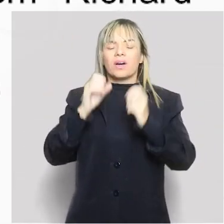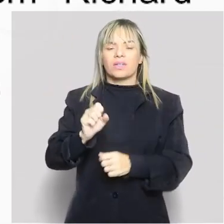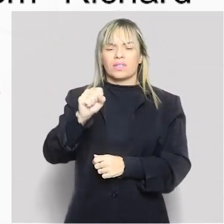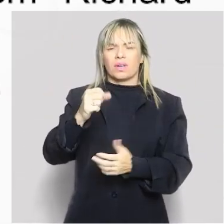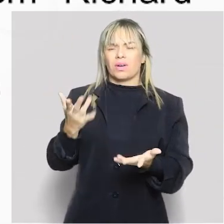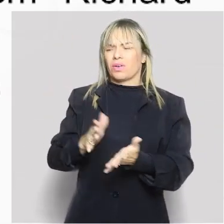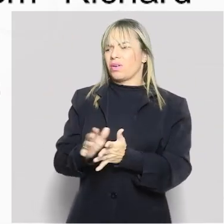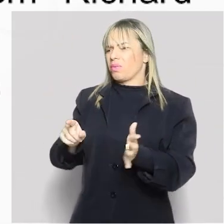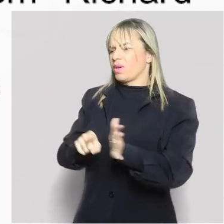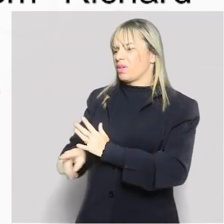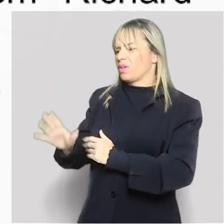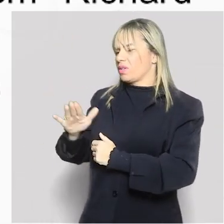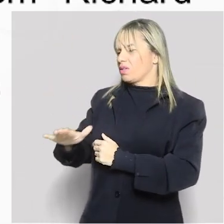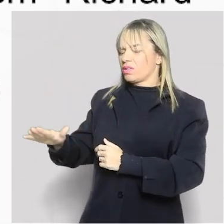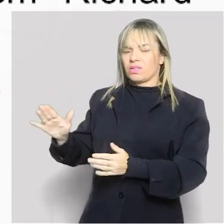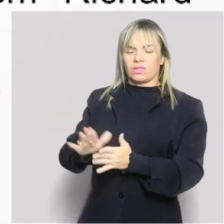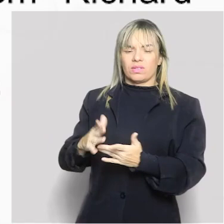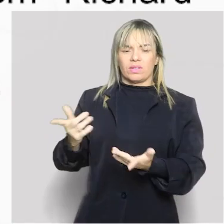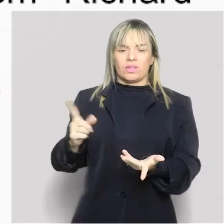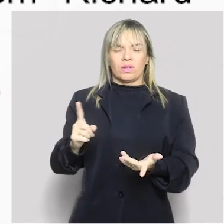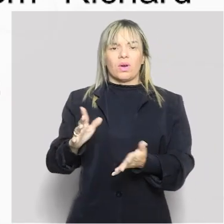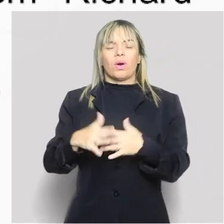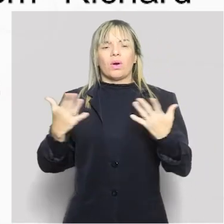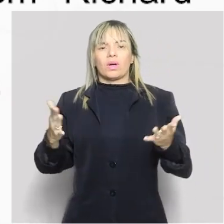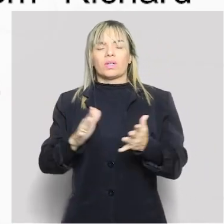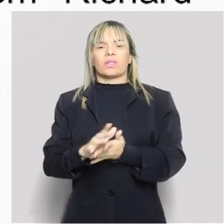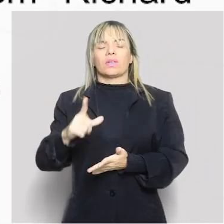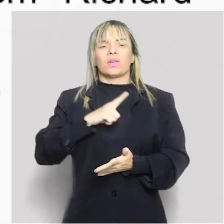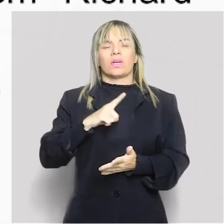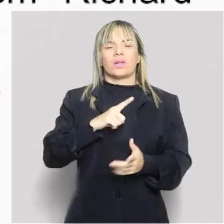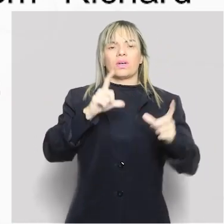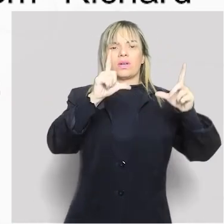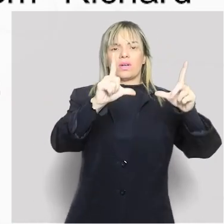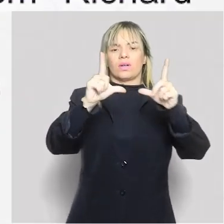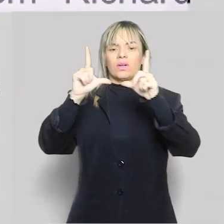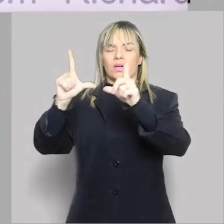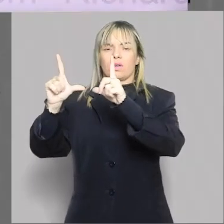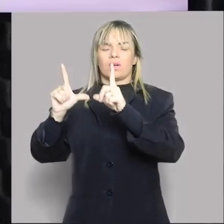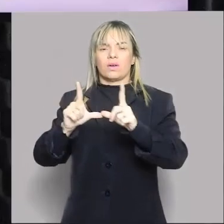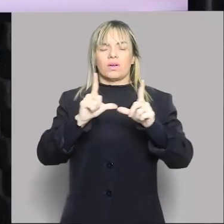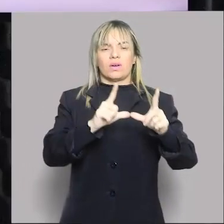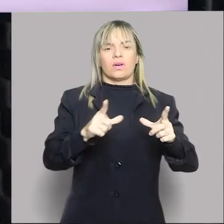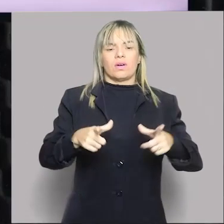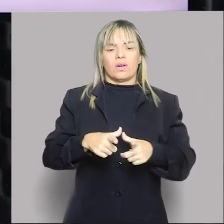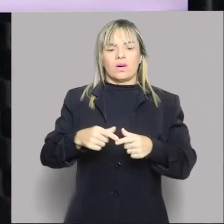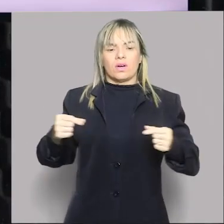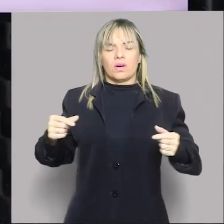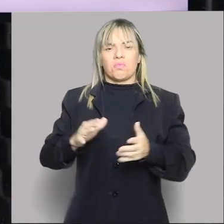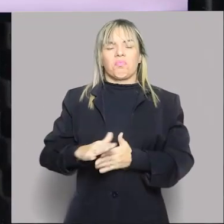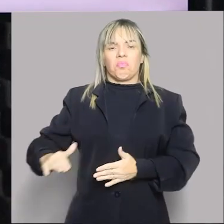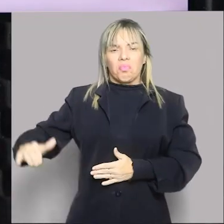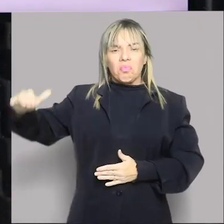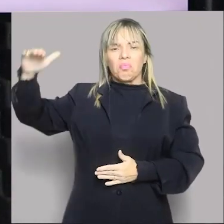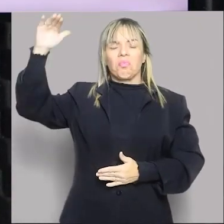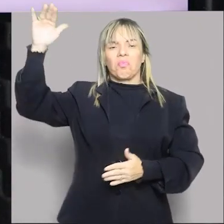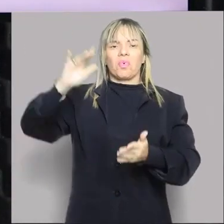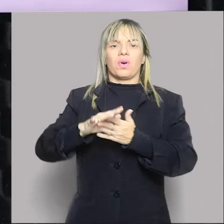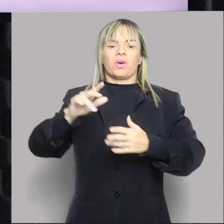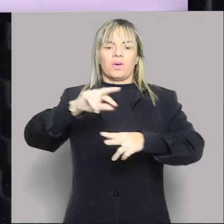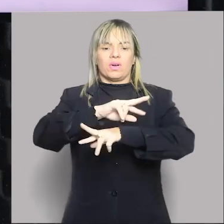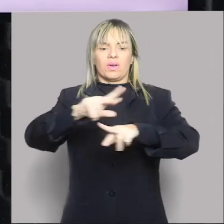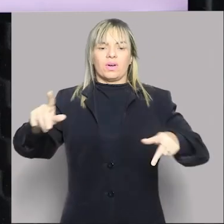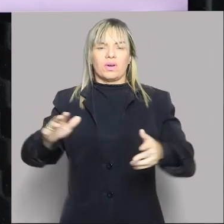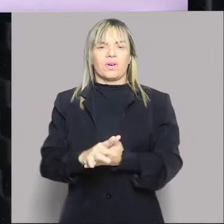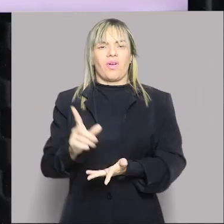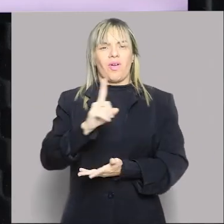criança? Gente, de maneira alguma. Alguns de vocês sabem que existem quadrinhos japoneses que são para adultos, lá tem uma variação gigantesca. Não riam